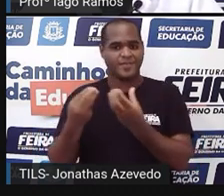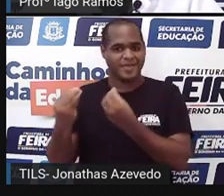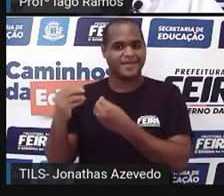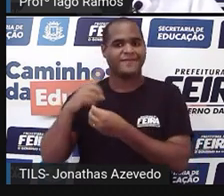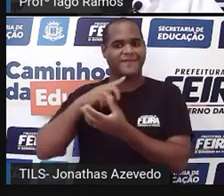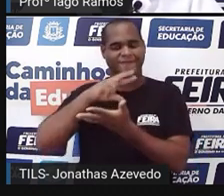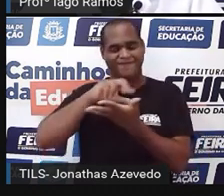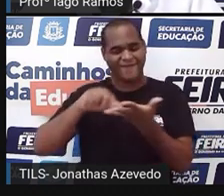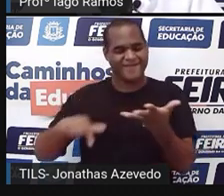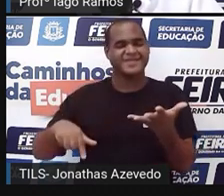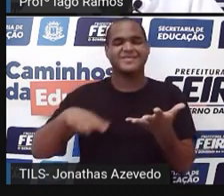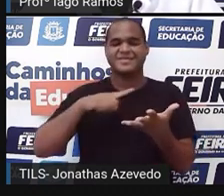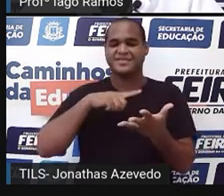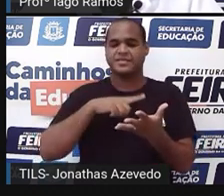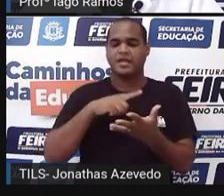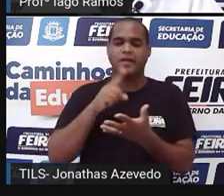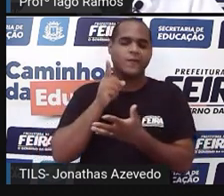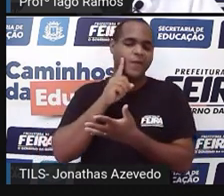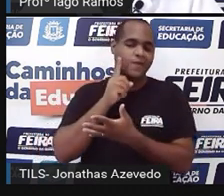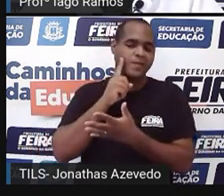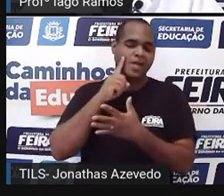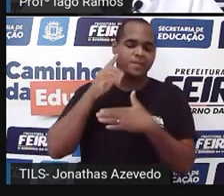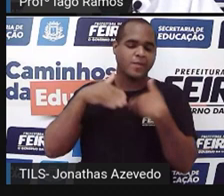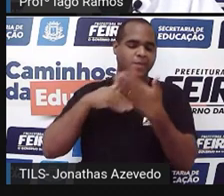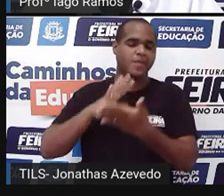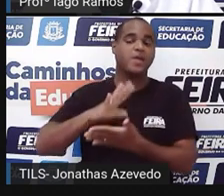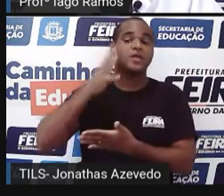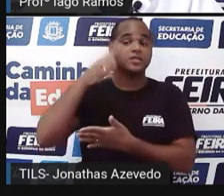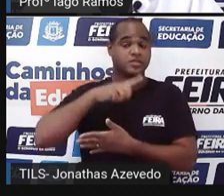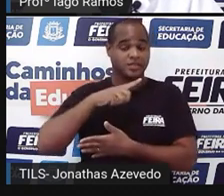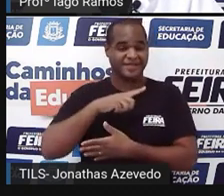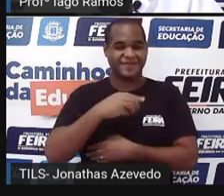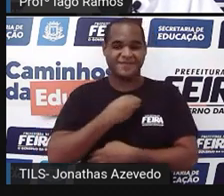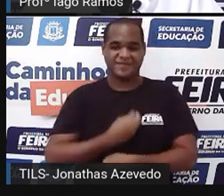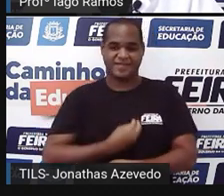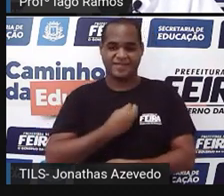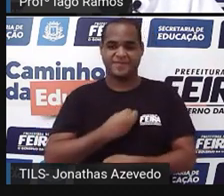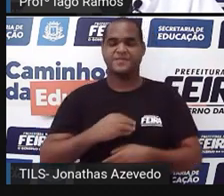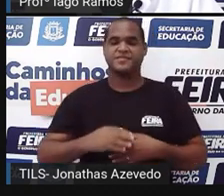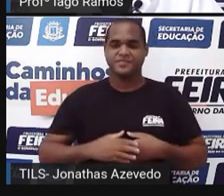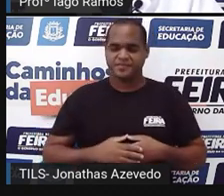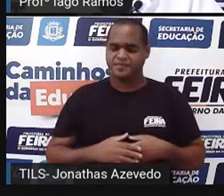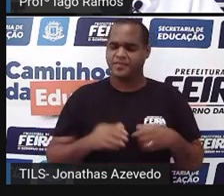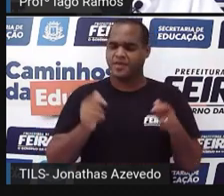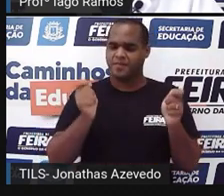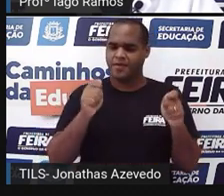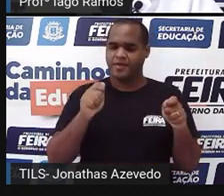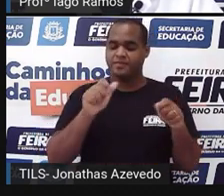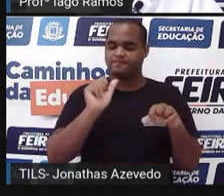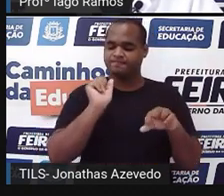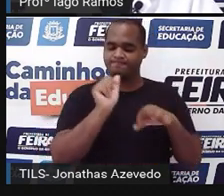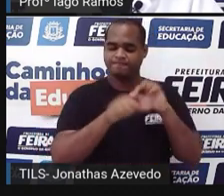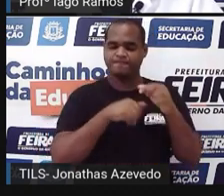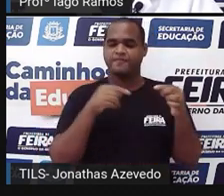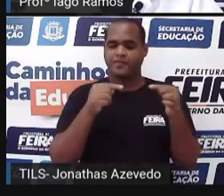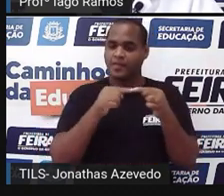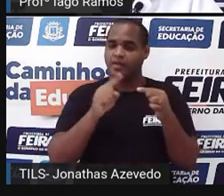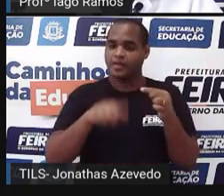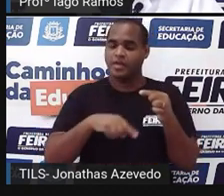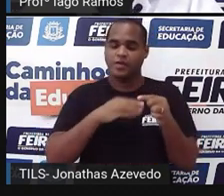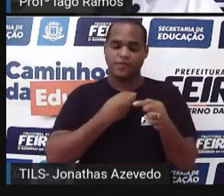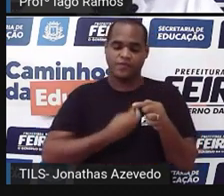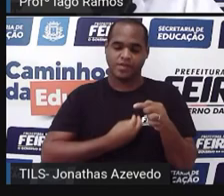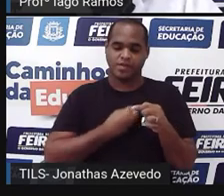situações do mundo real situações não é que podem fazer parte do nosso cotidiano